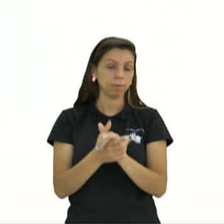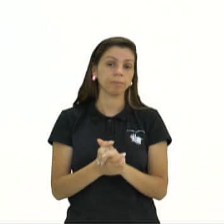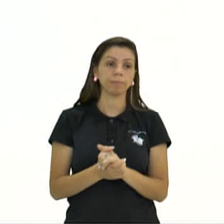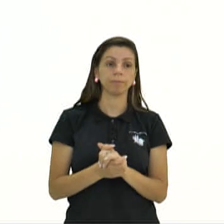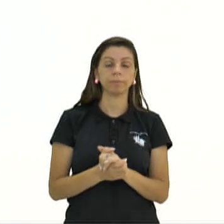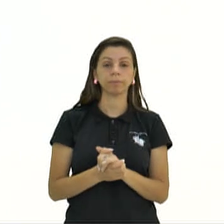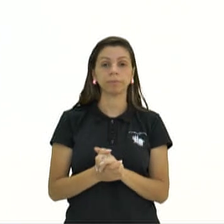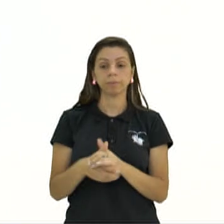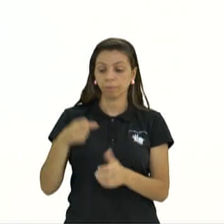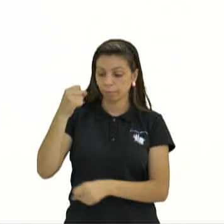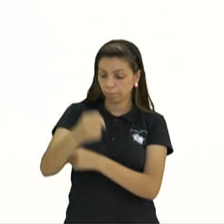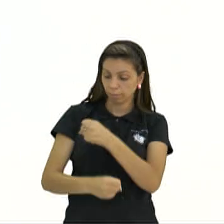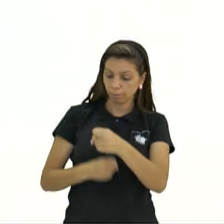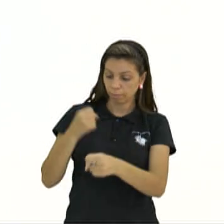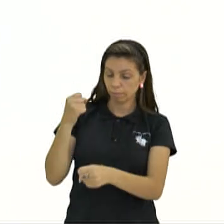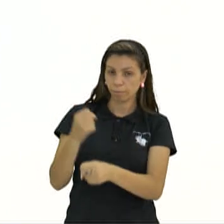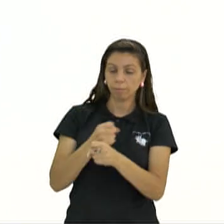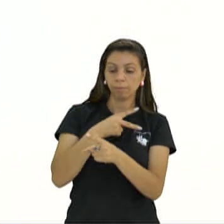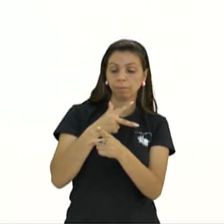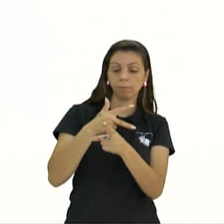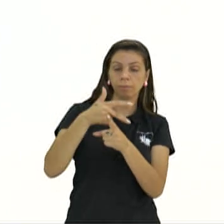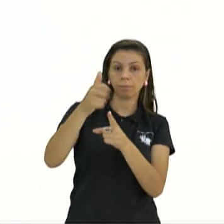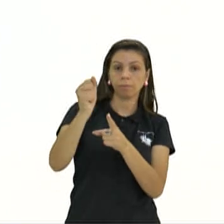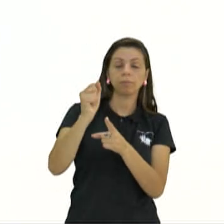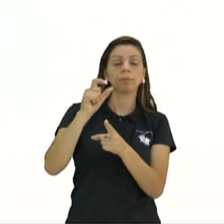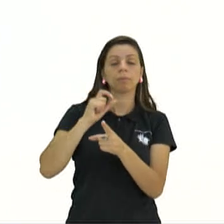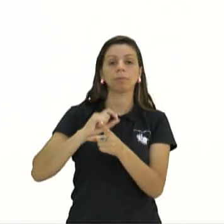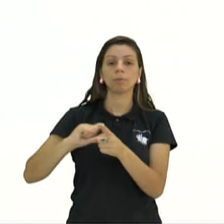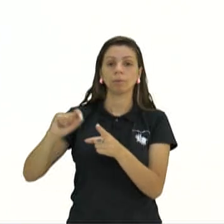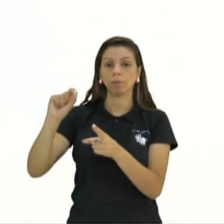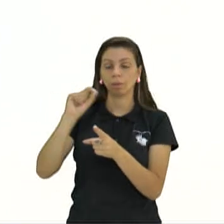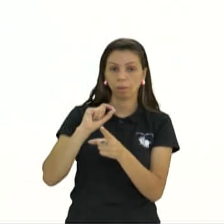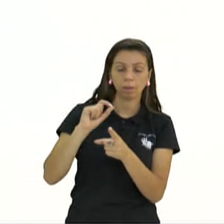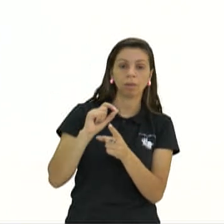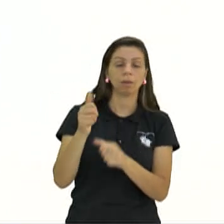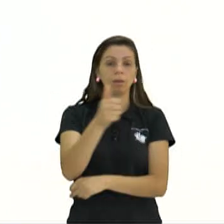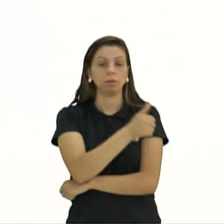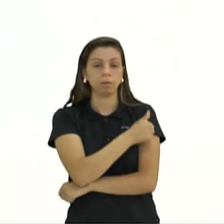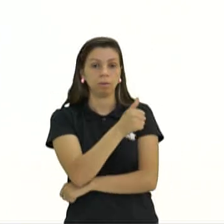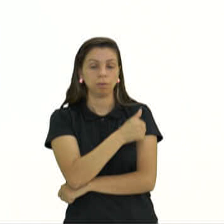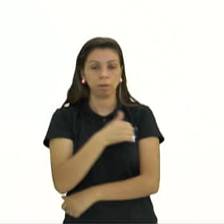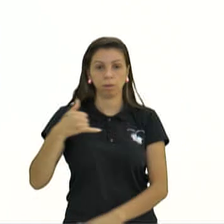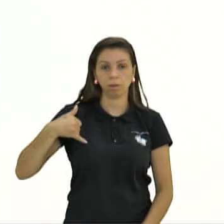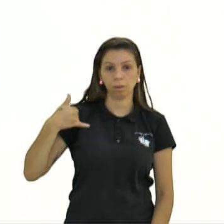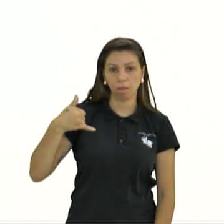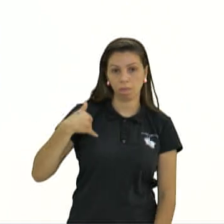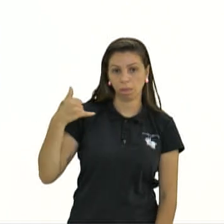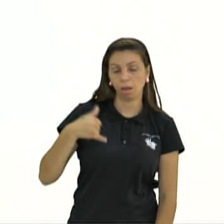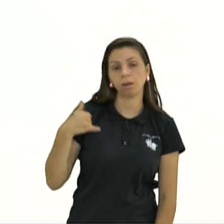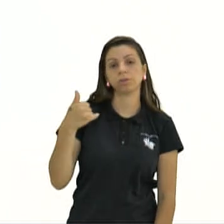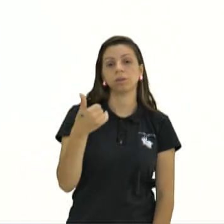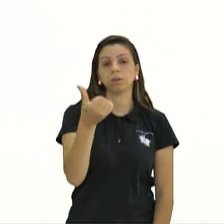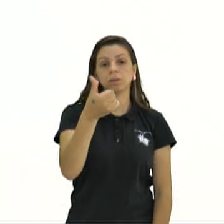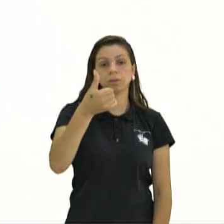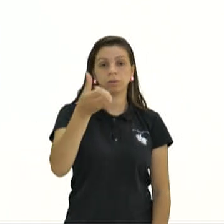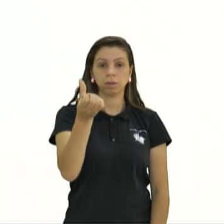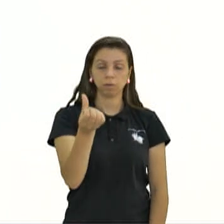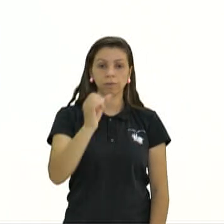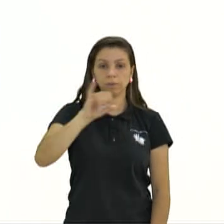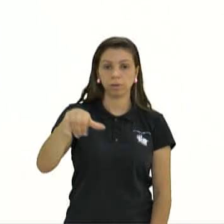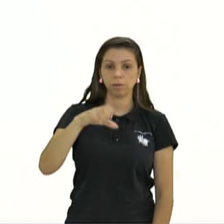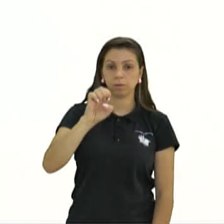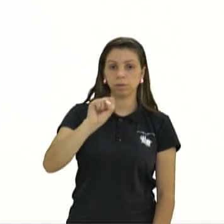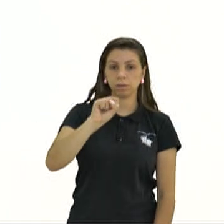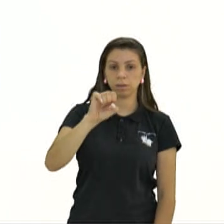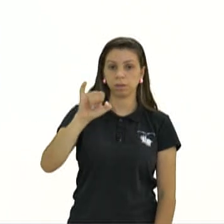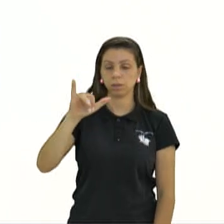Este ano, a vencedora foi a estudante de 19 anos, Jéssica Nascimento, que agora assume o posto